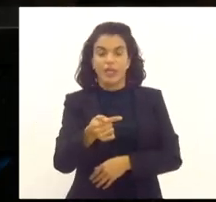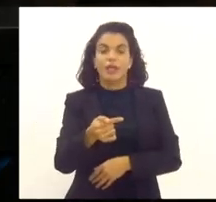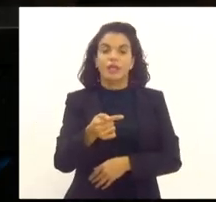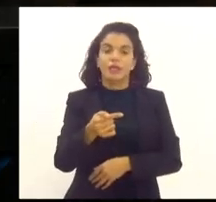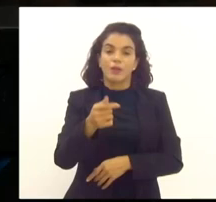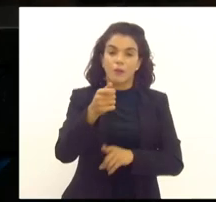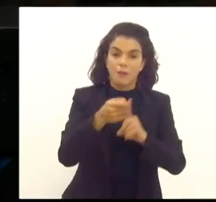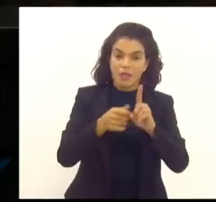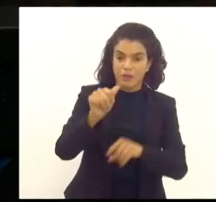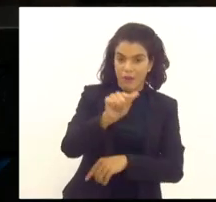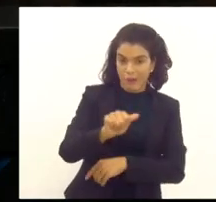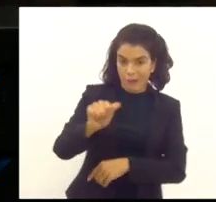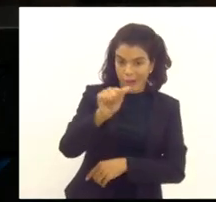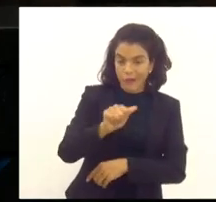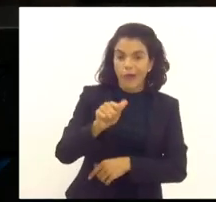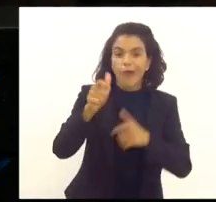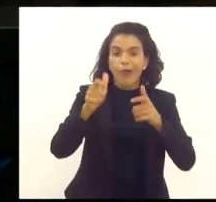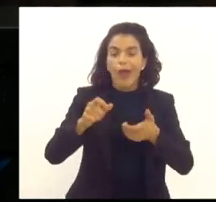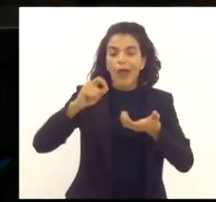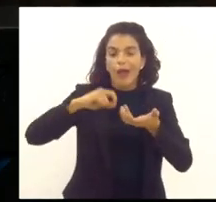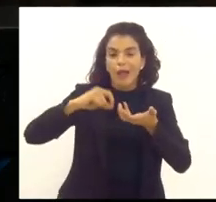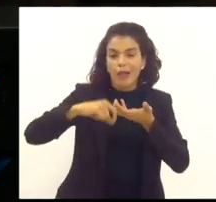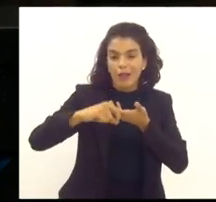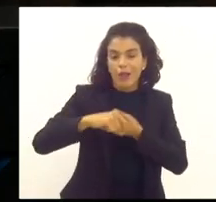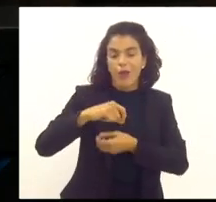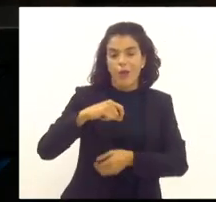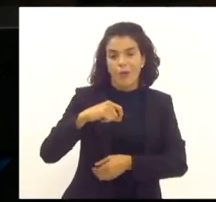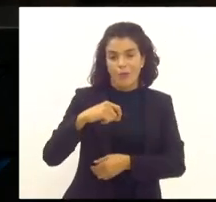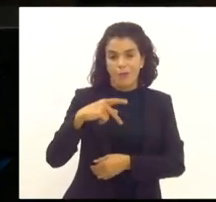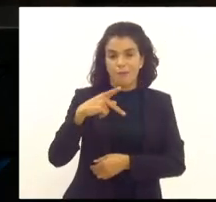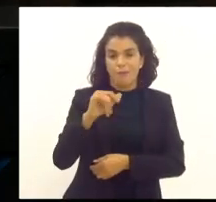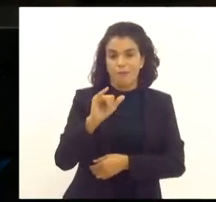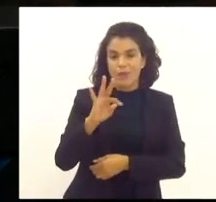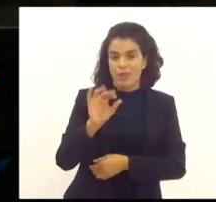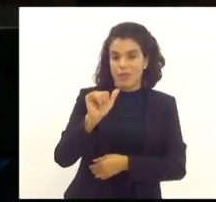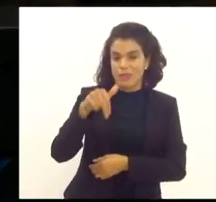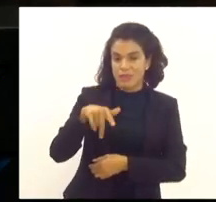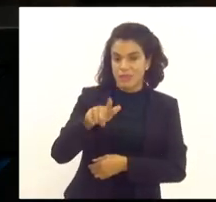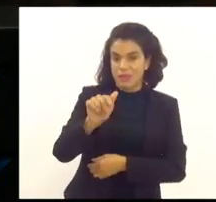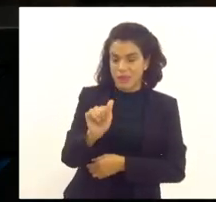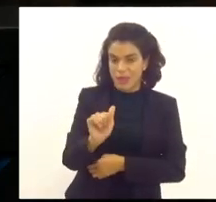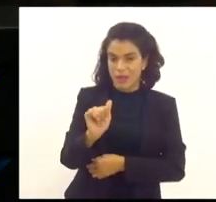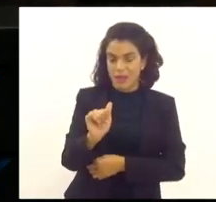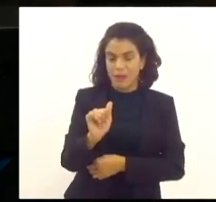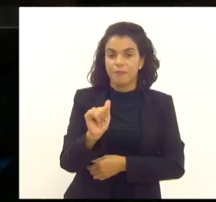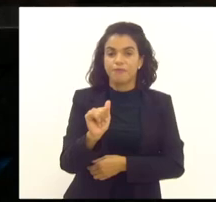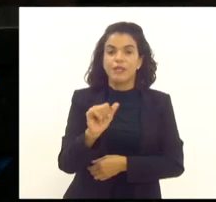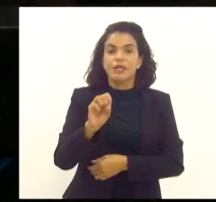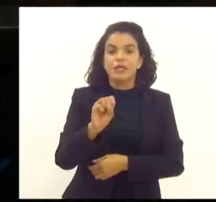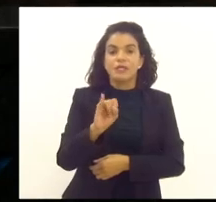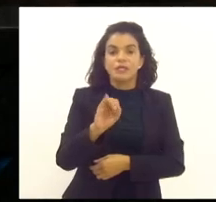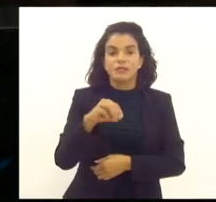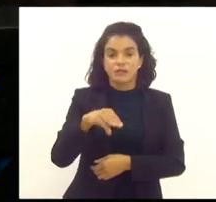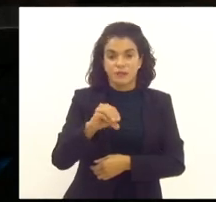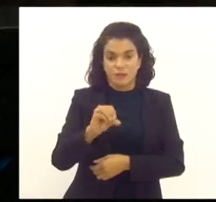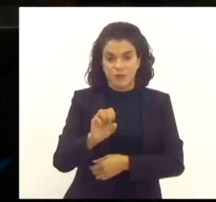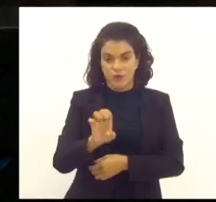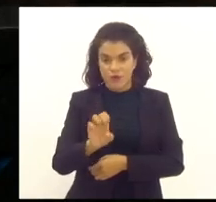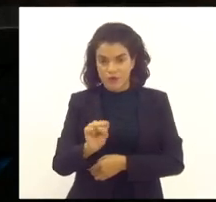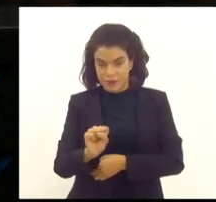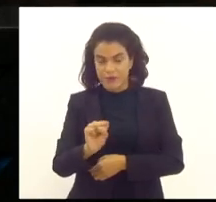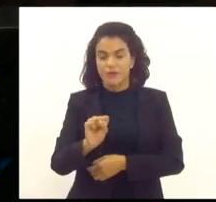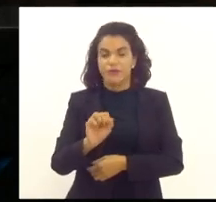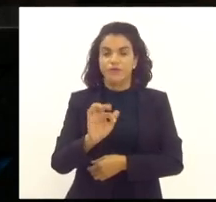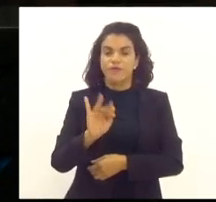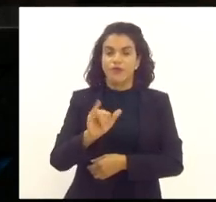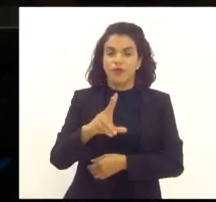Quilombo Pitanga dos Palmares em Santos em Simões Filho na região metropolitana